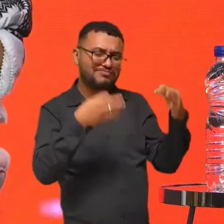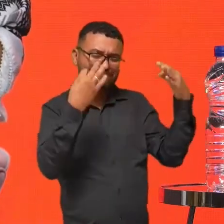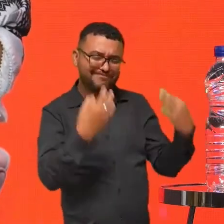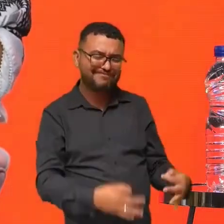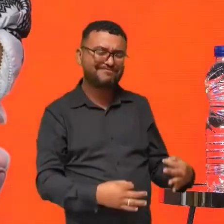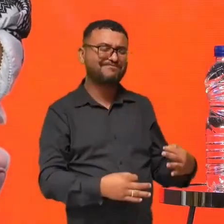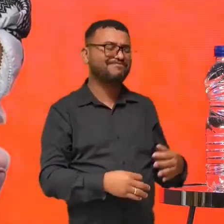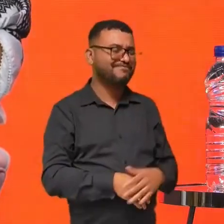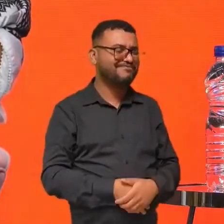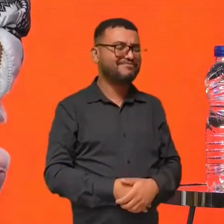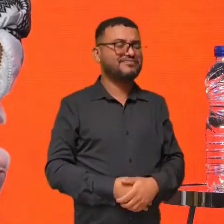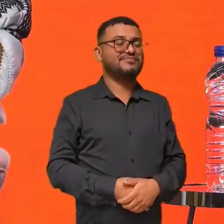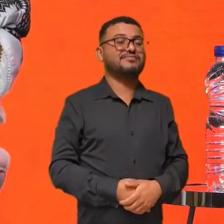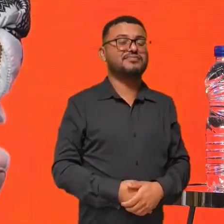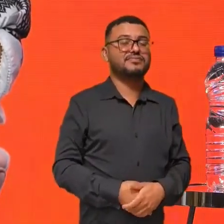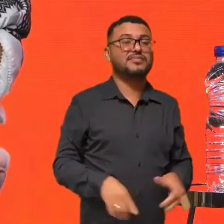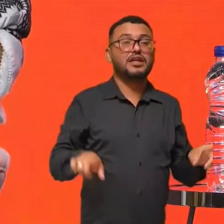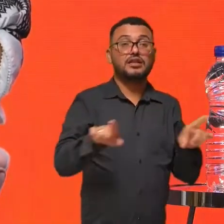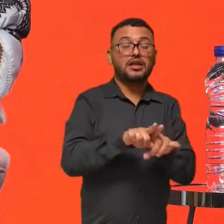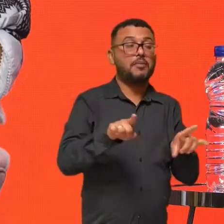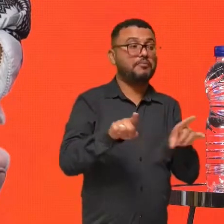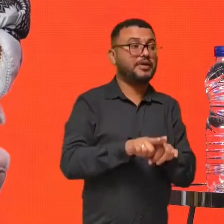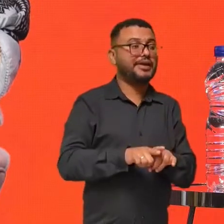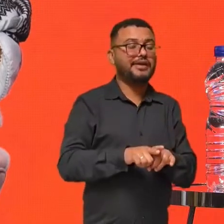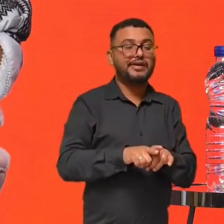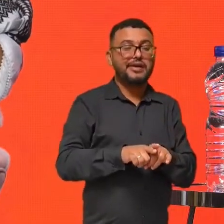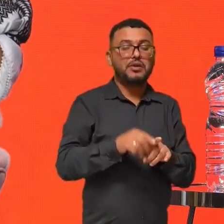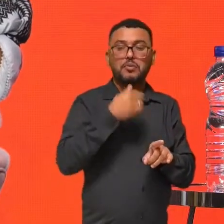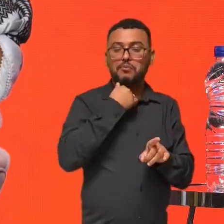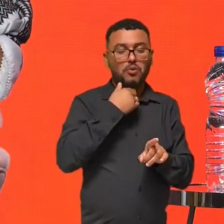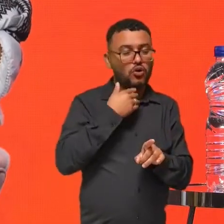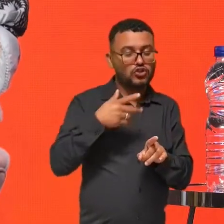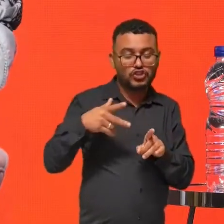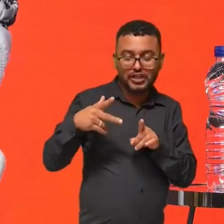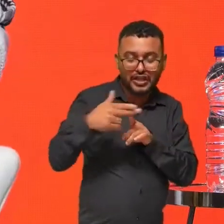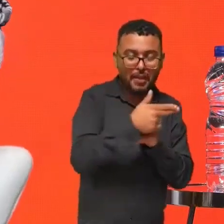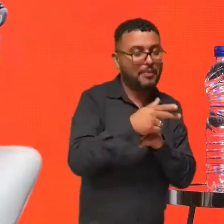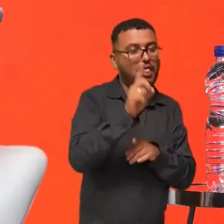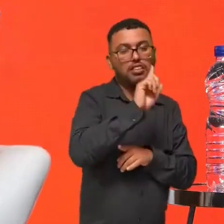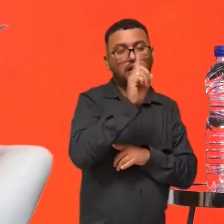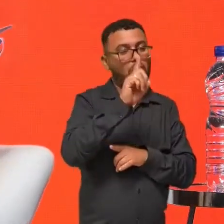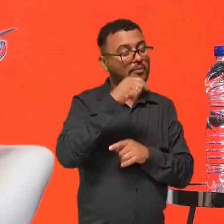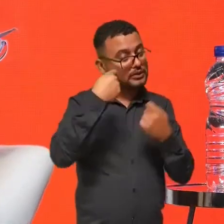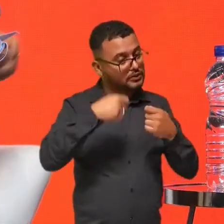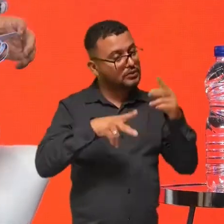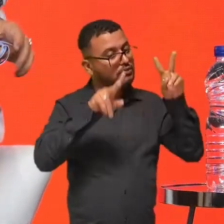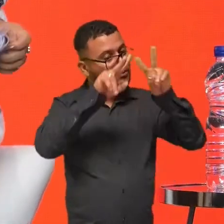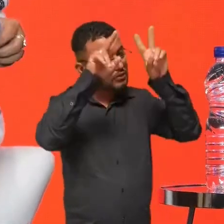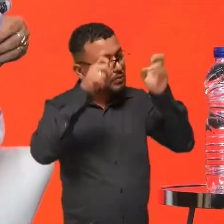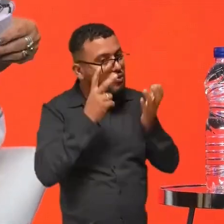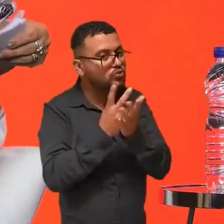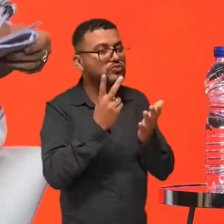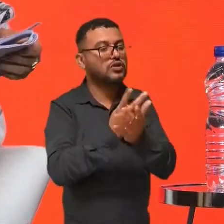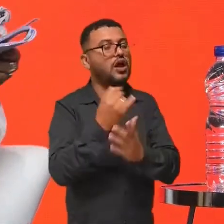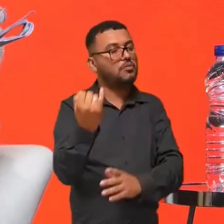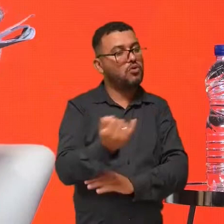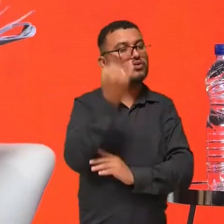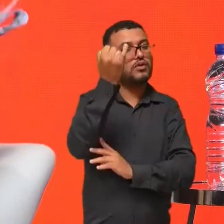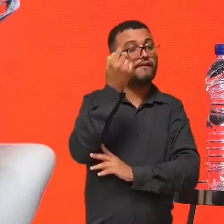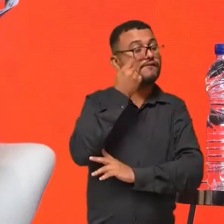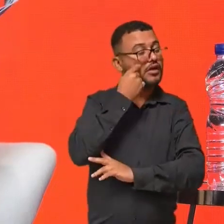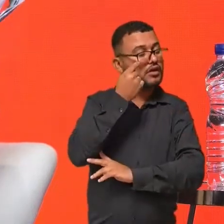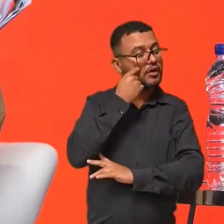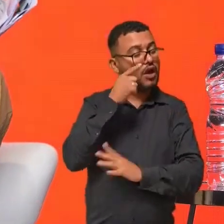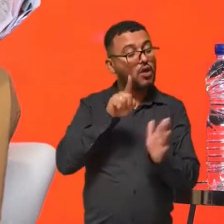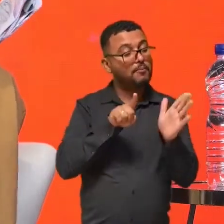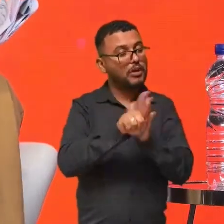não fragmentação da agenda e da pauta. Eu acho que isso é fundamental. Então, vamos passar para as perguntas